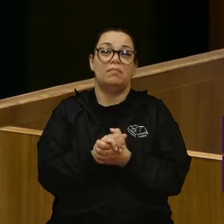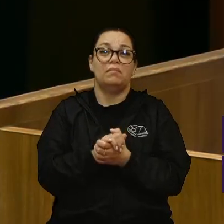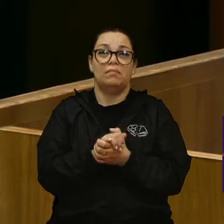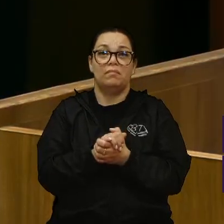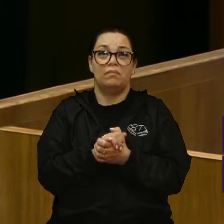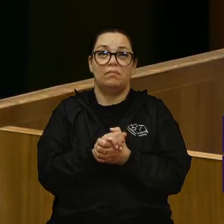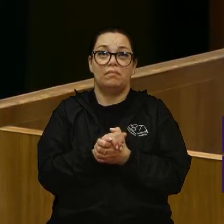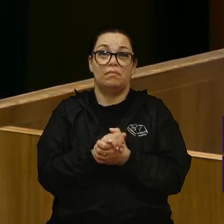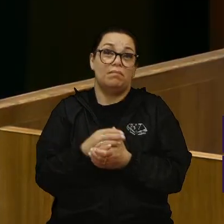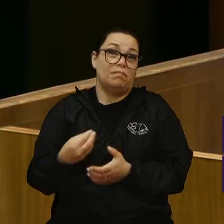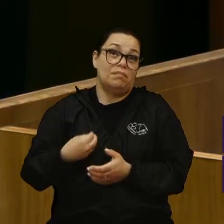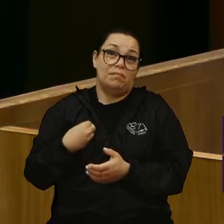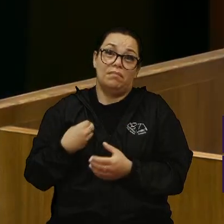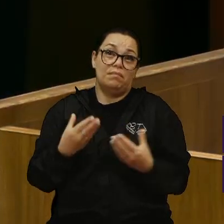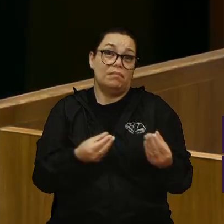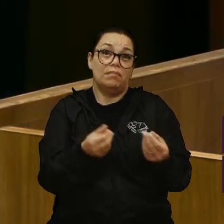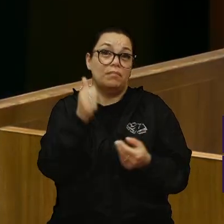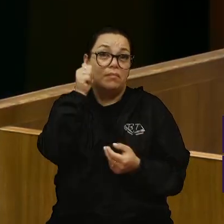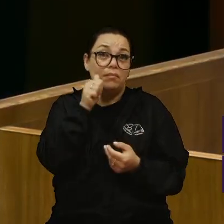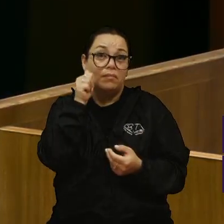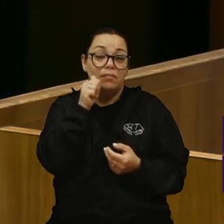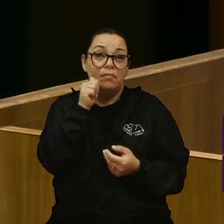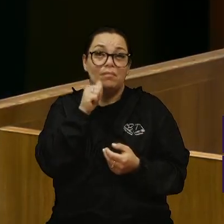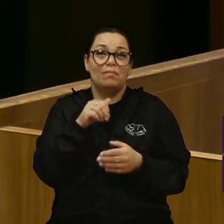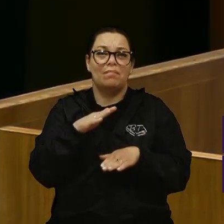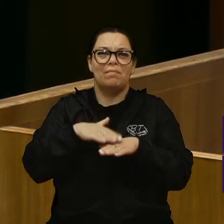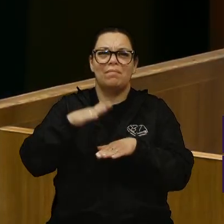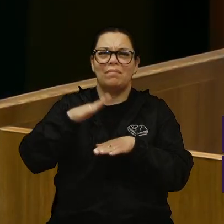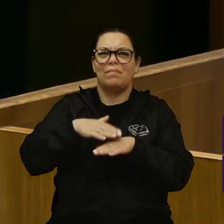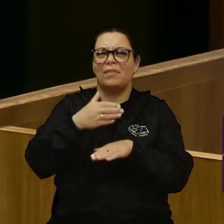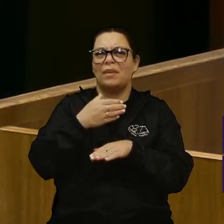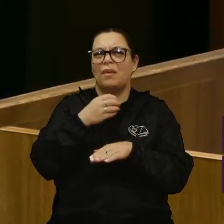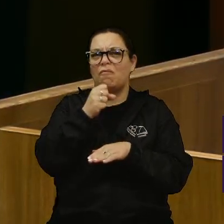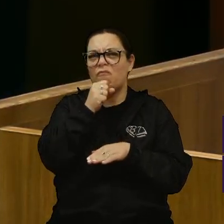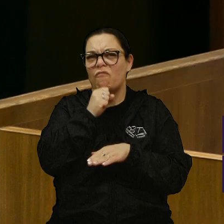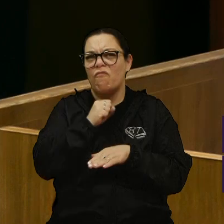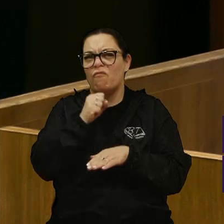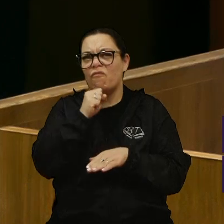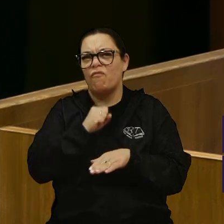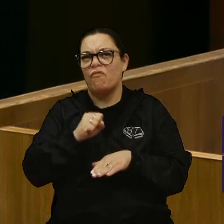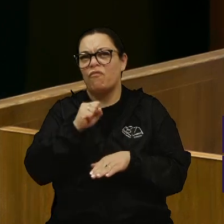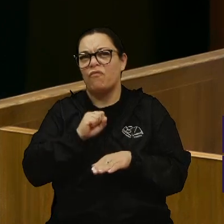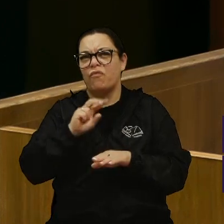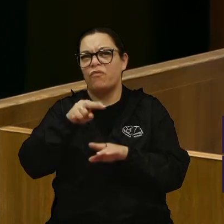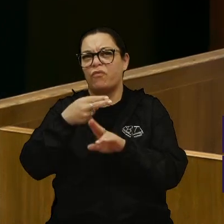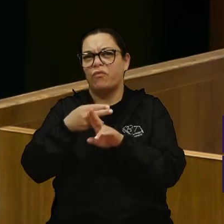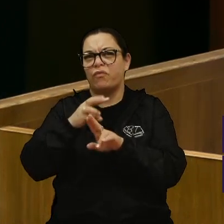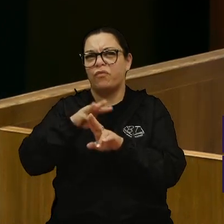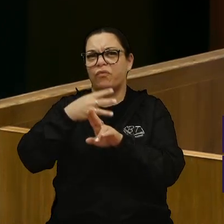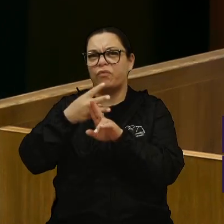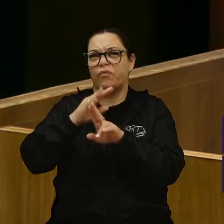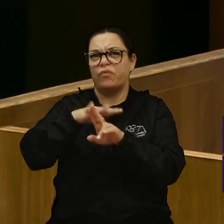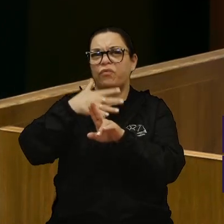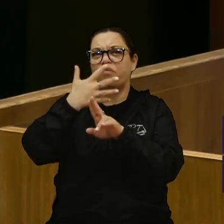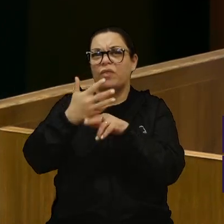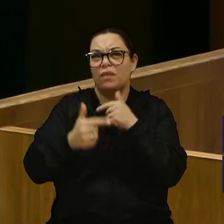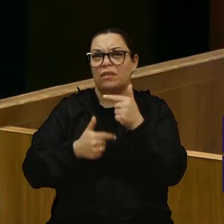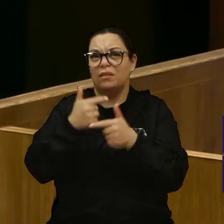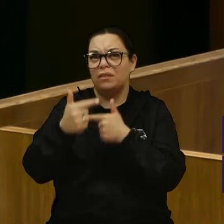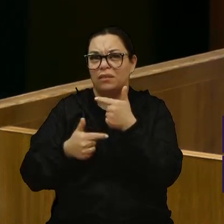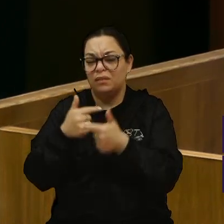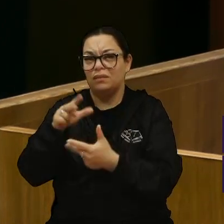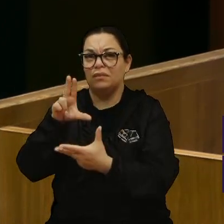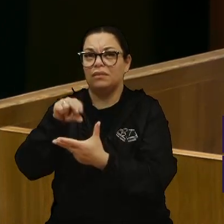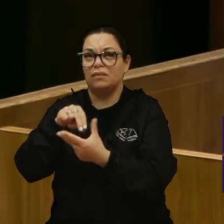Essa é a realidade de muitas mulheres que envelhecem com dupla, tripla jornada de trabalho. Trabalham na